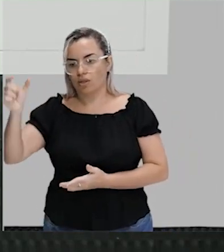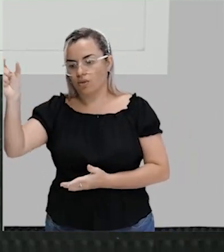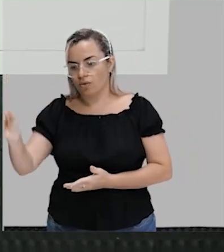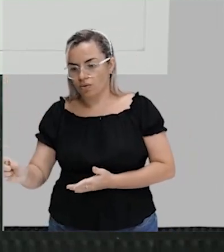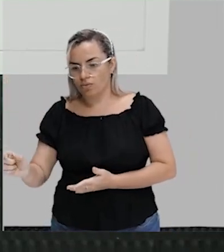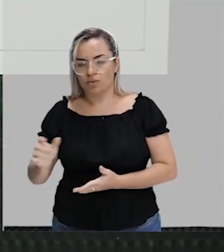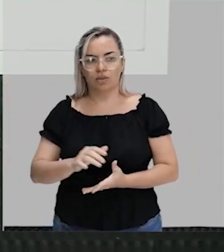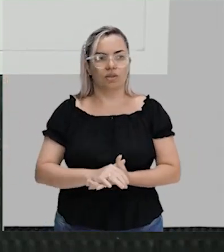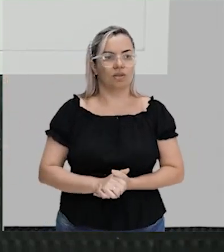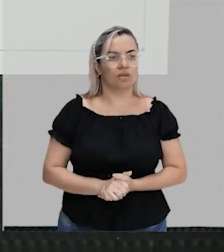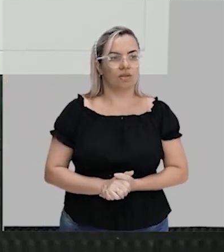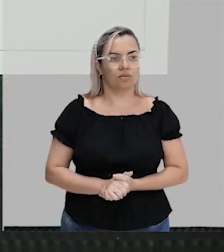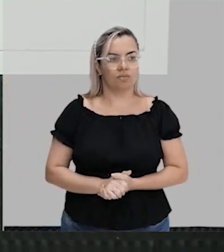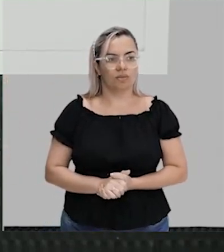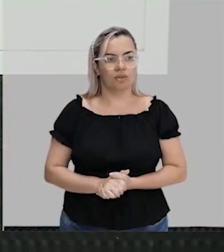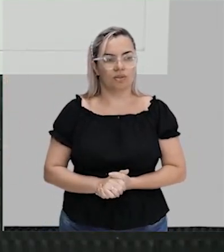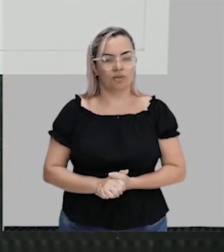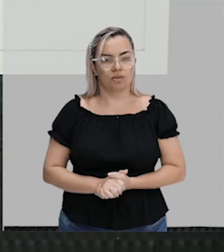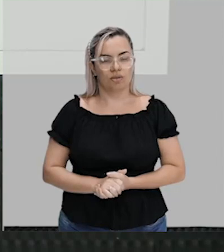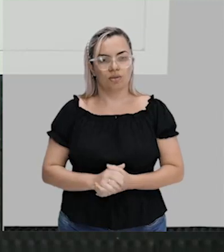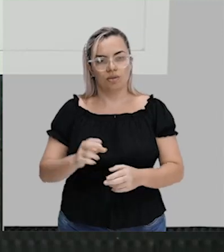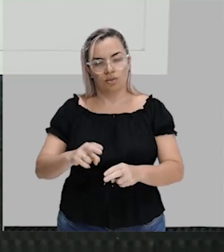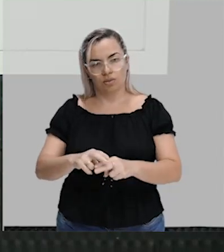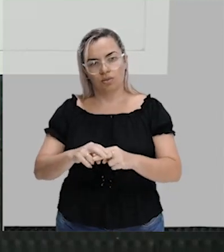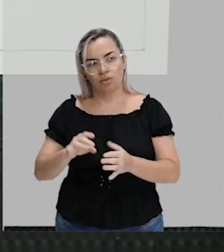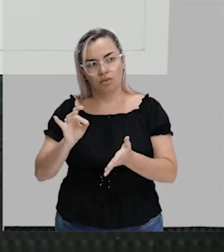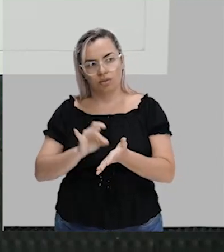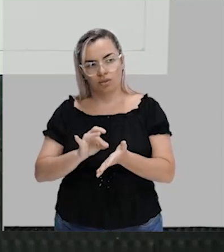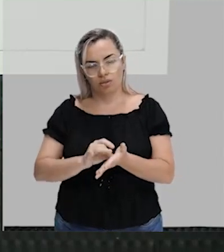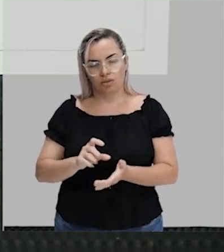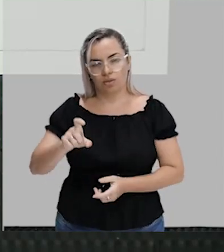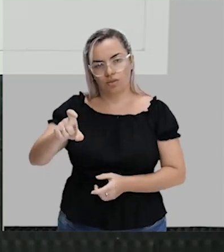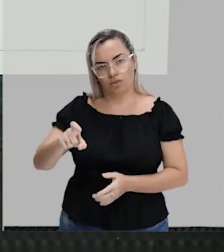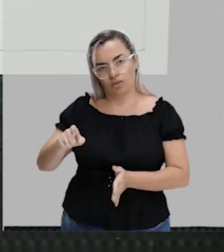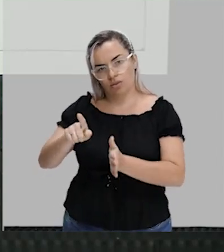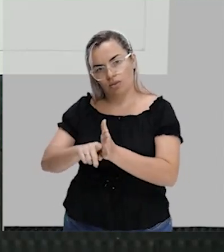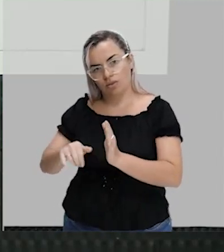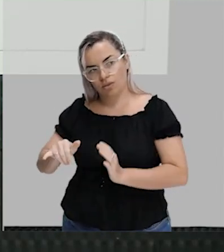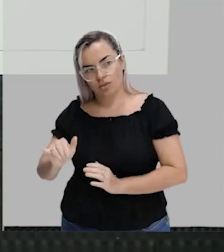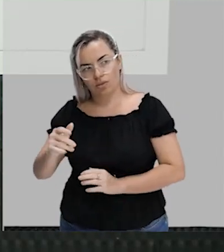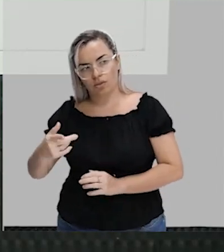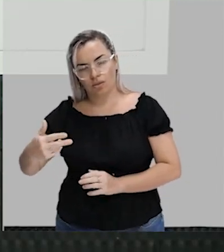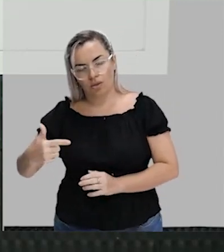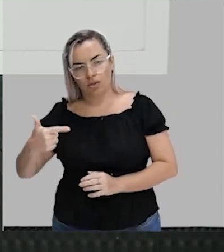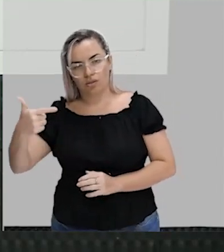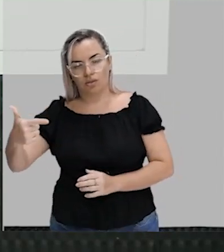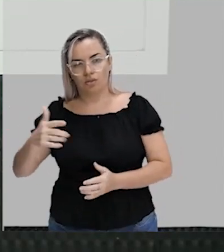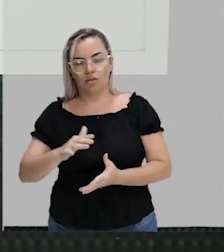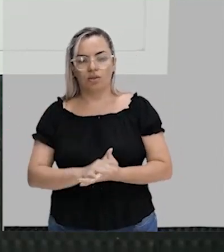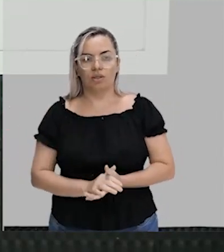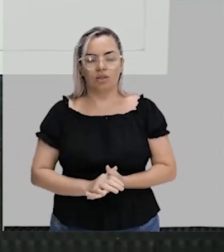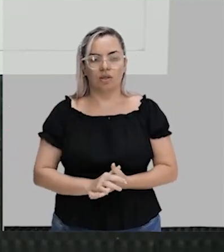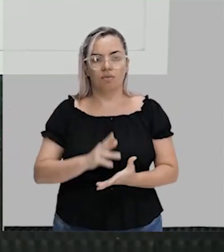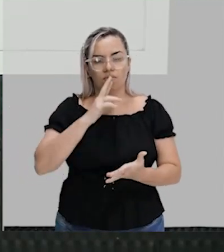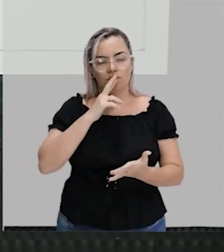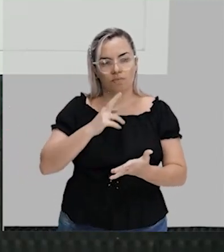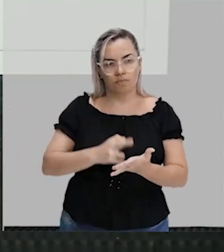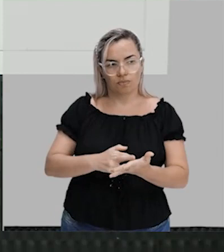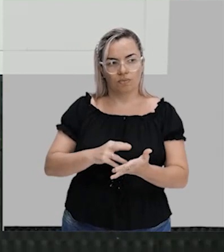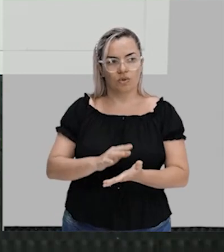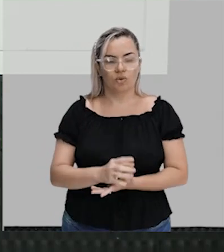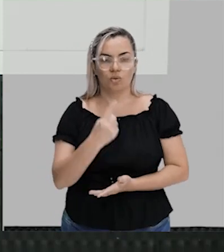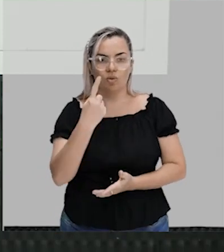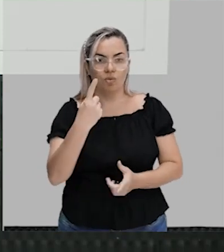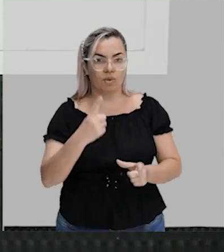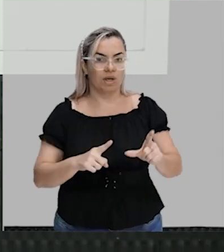2 beleza aqui Dá para responder porque uma equação com uma incógnita só né esse um passa para lá com sinal